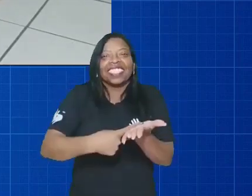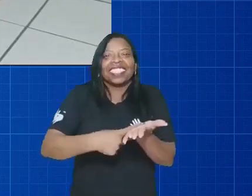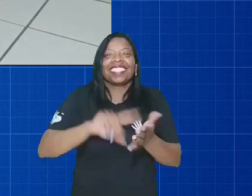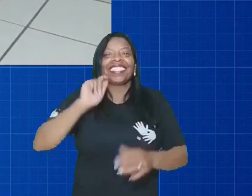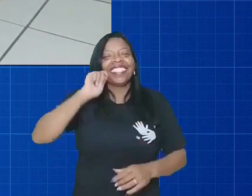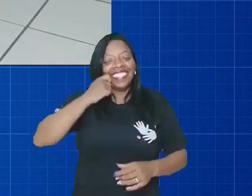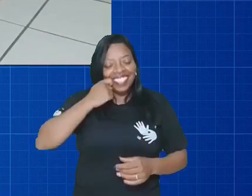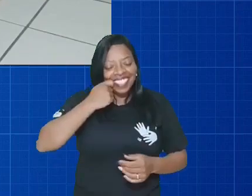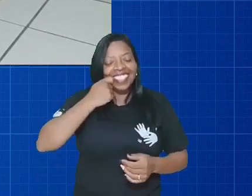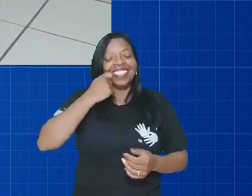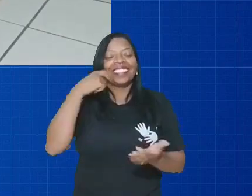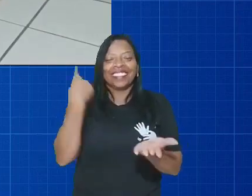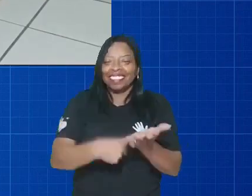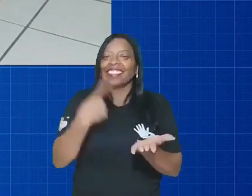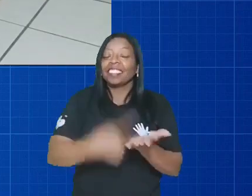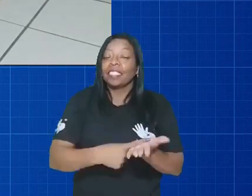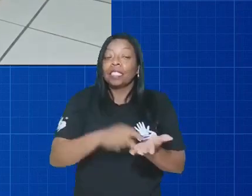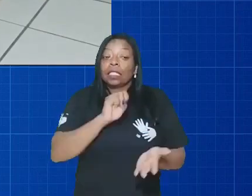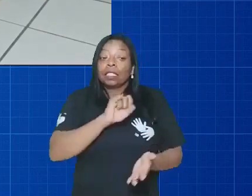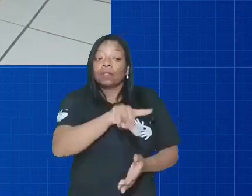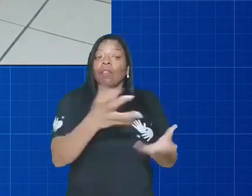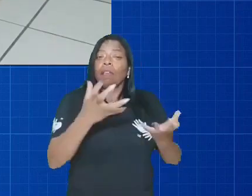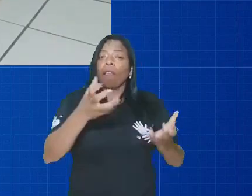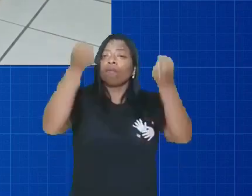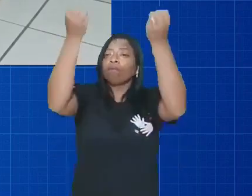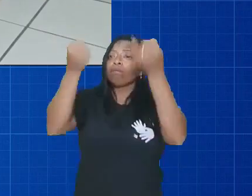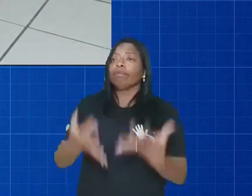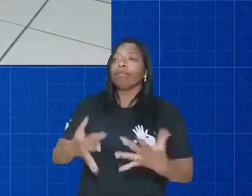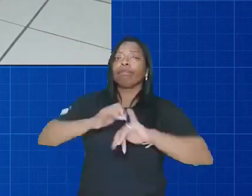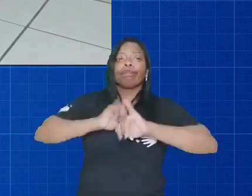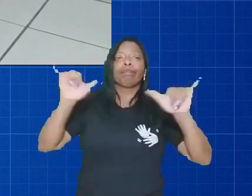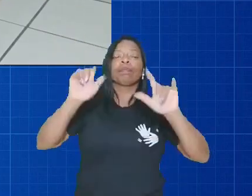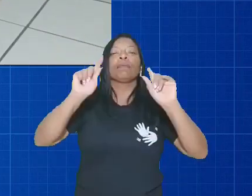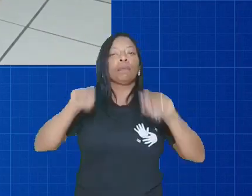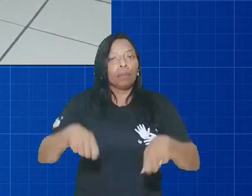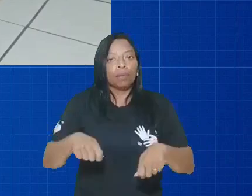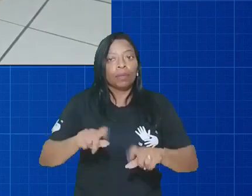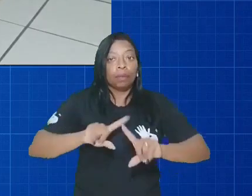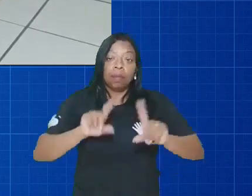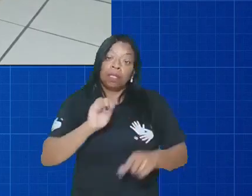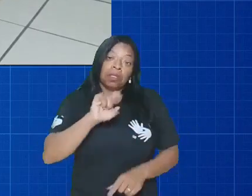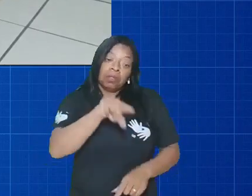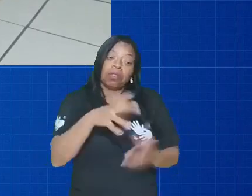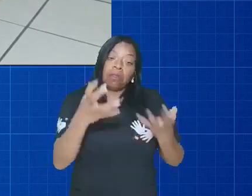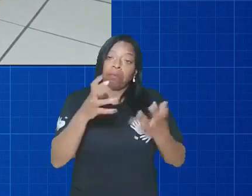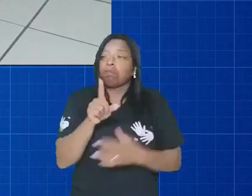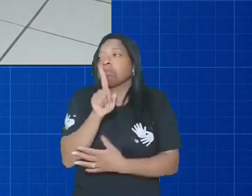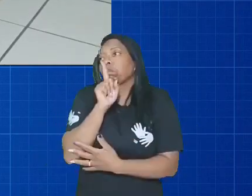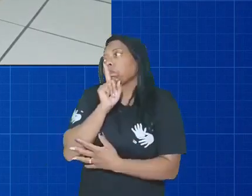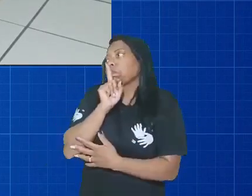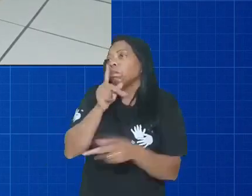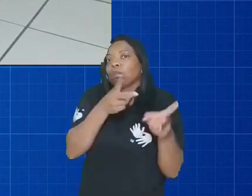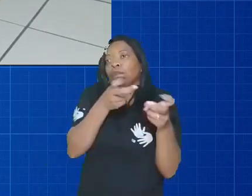você quiser. E o que é falado no grupo é do grupo, não vai sair dali. Então, é a